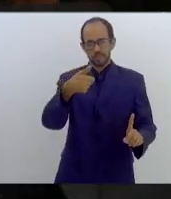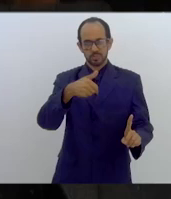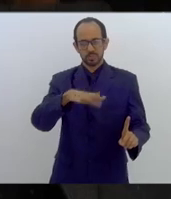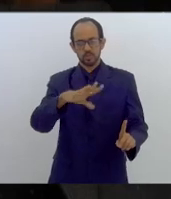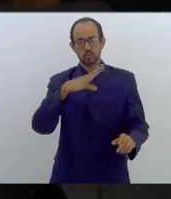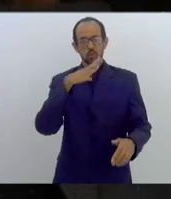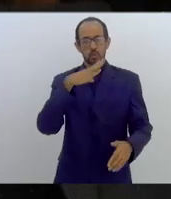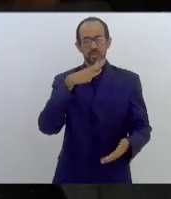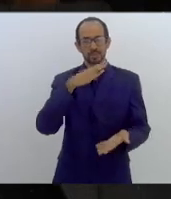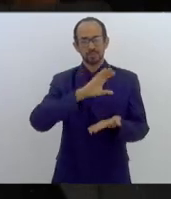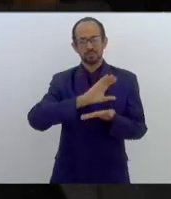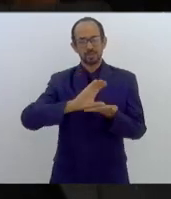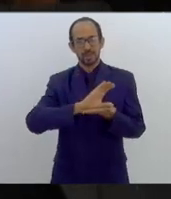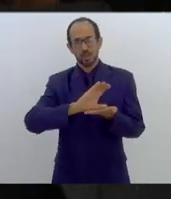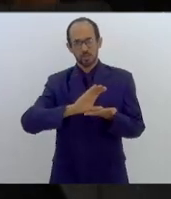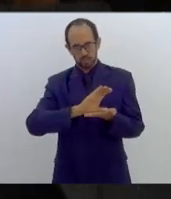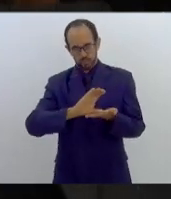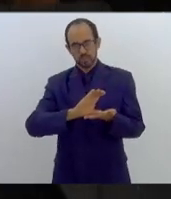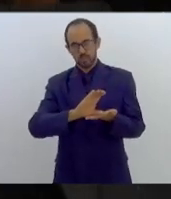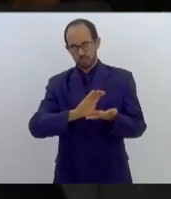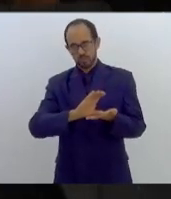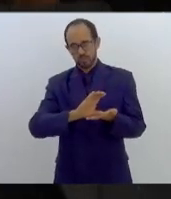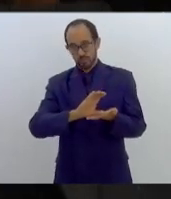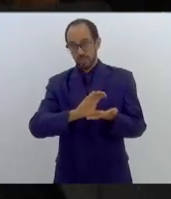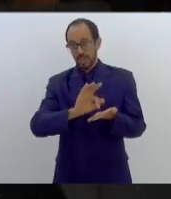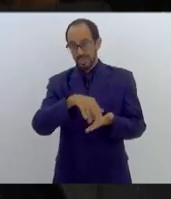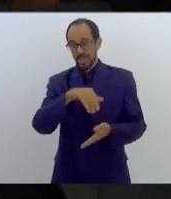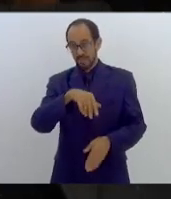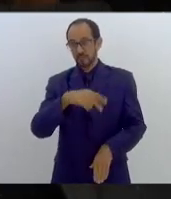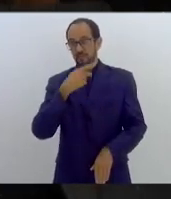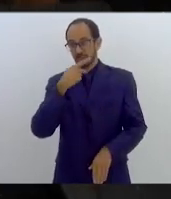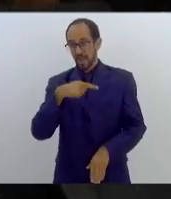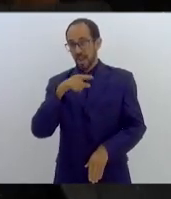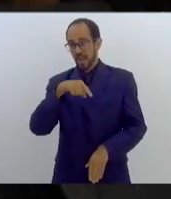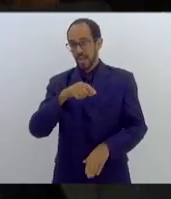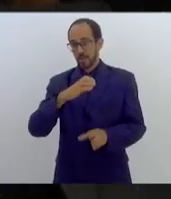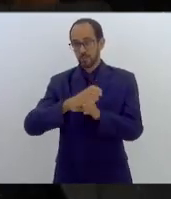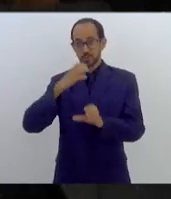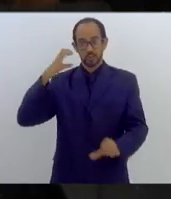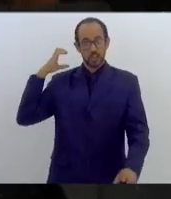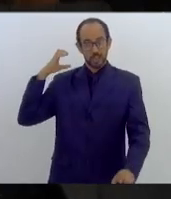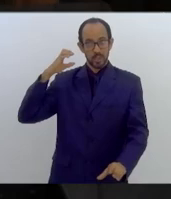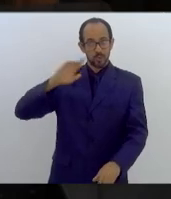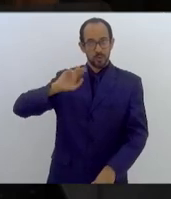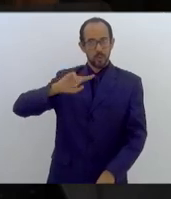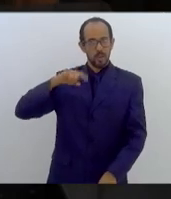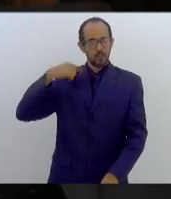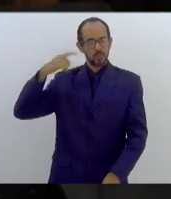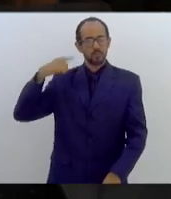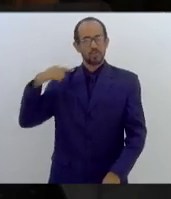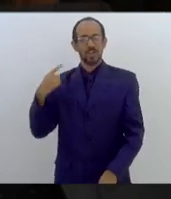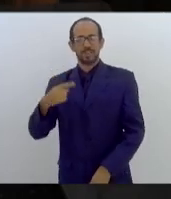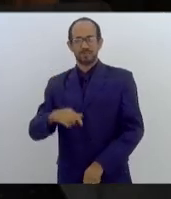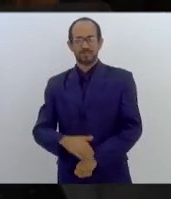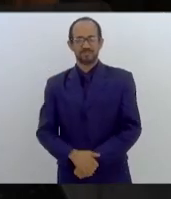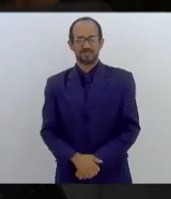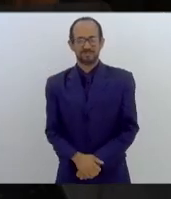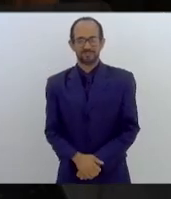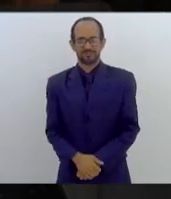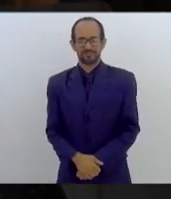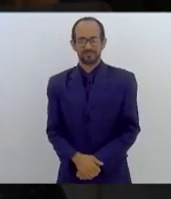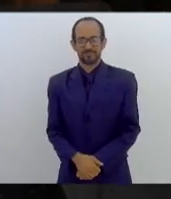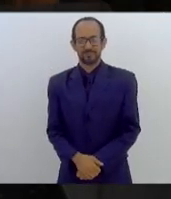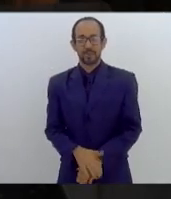constitucionalista. E quem fala isso é um engenheiro, não é um advogado,